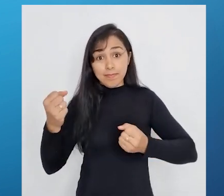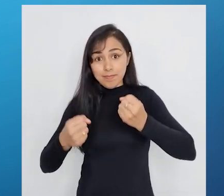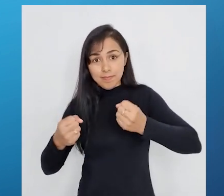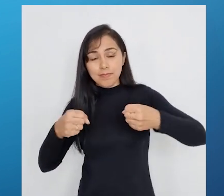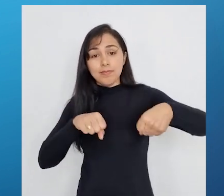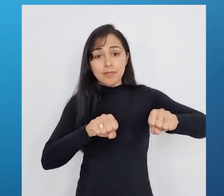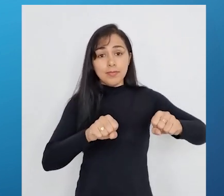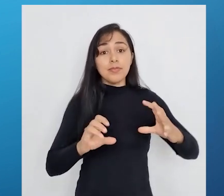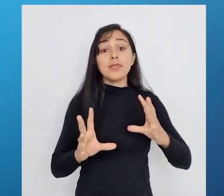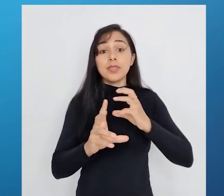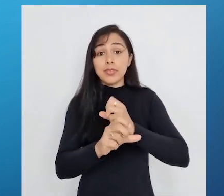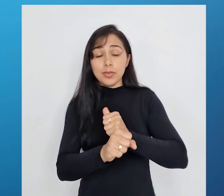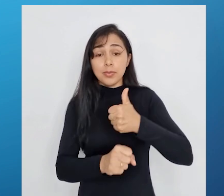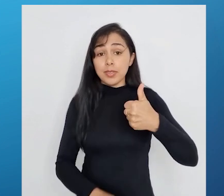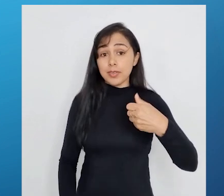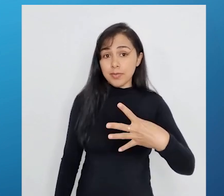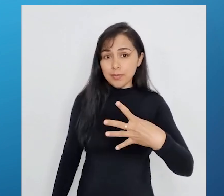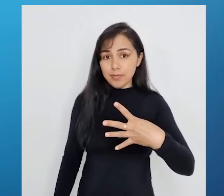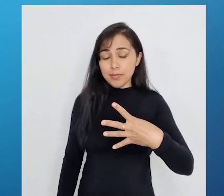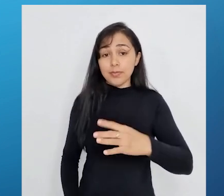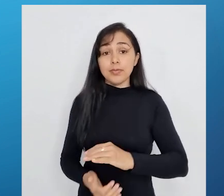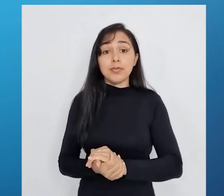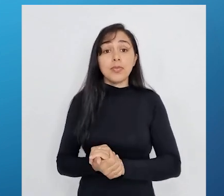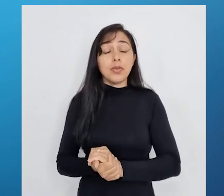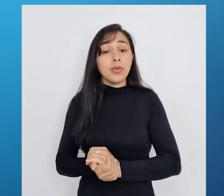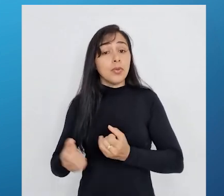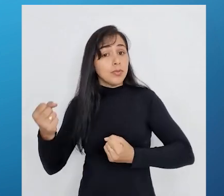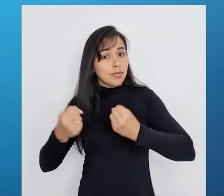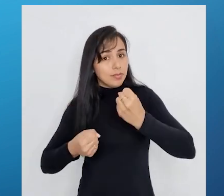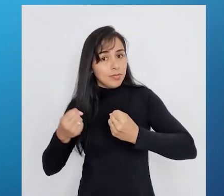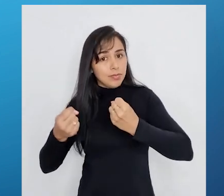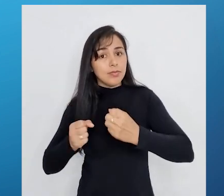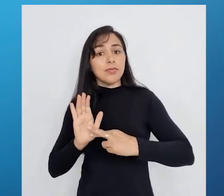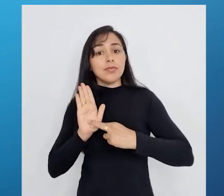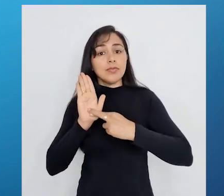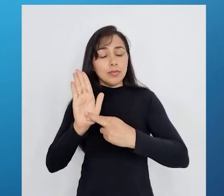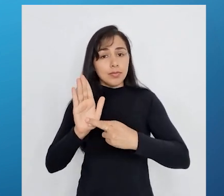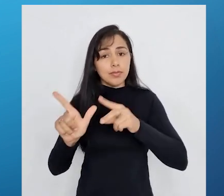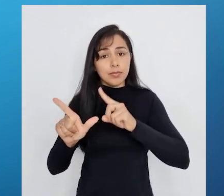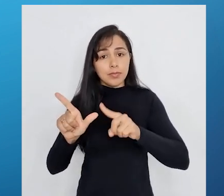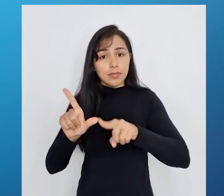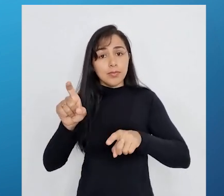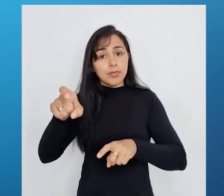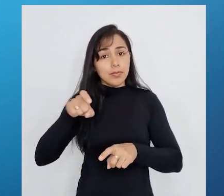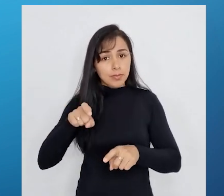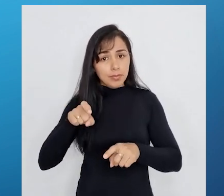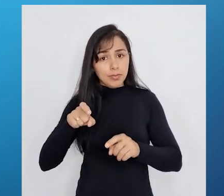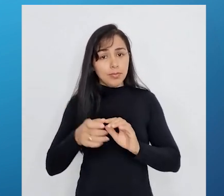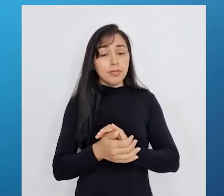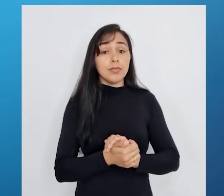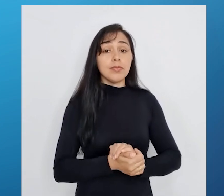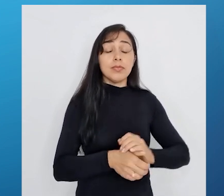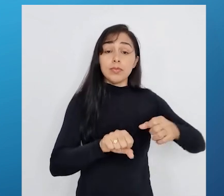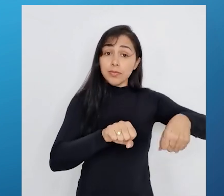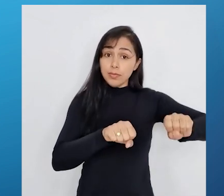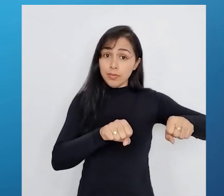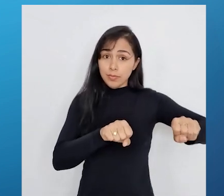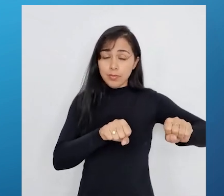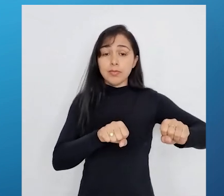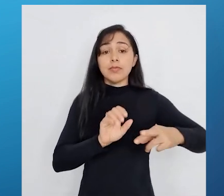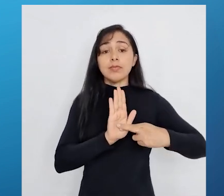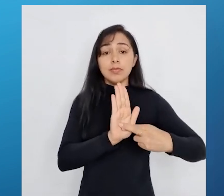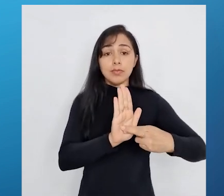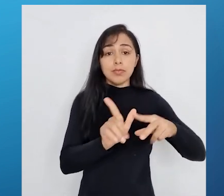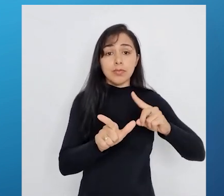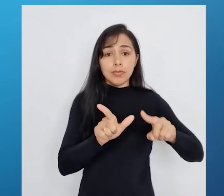veículos, eu vou chamar os carros de X. E as motos eu vou chamar de Y. Tá